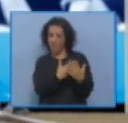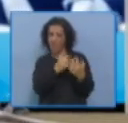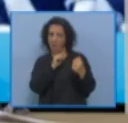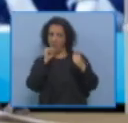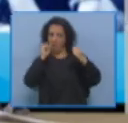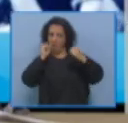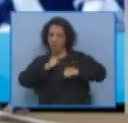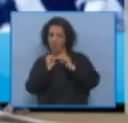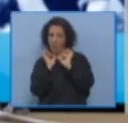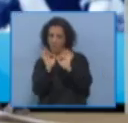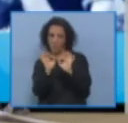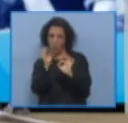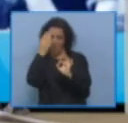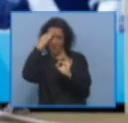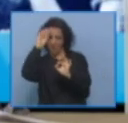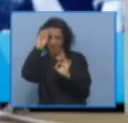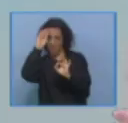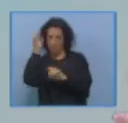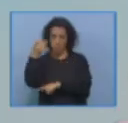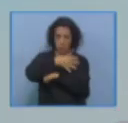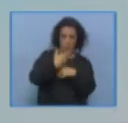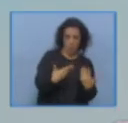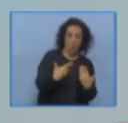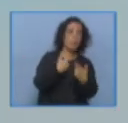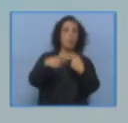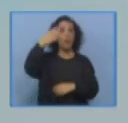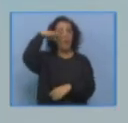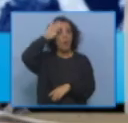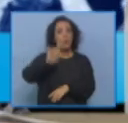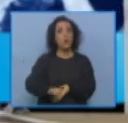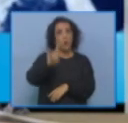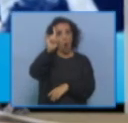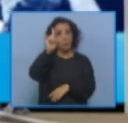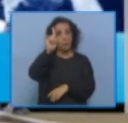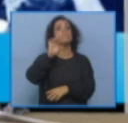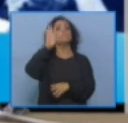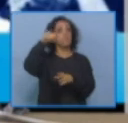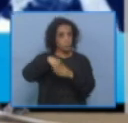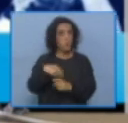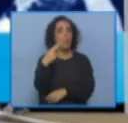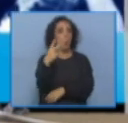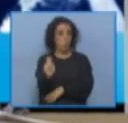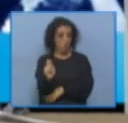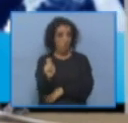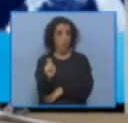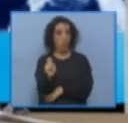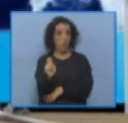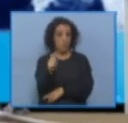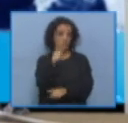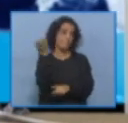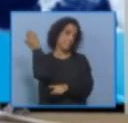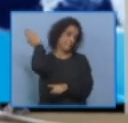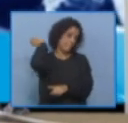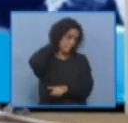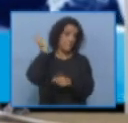do Norte do que o atual. Portanto, a Irlanda do Norte faz parte da União Europeia, até aí tem que viver todas